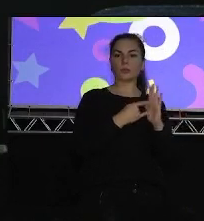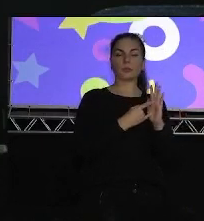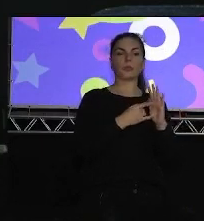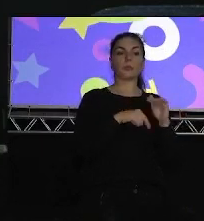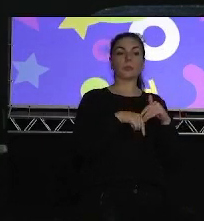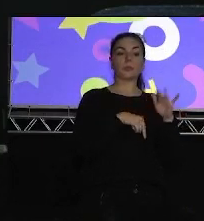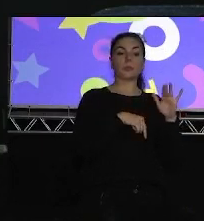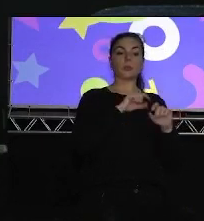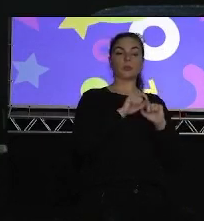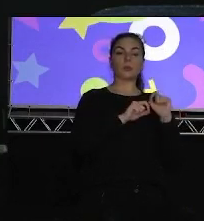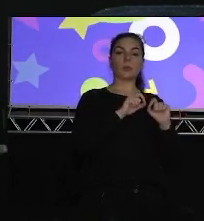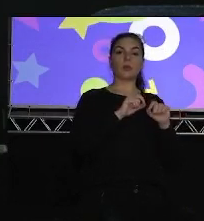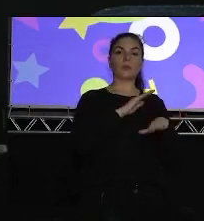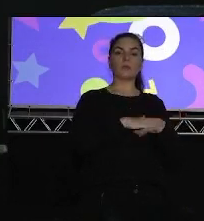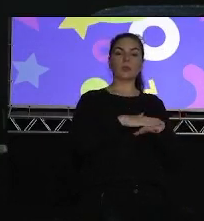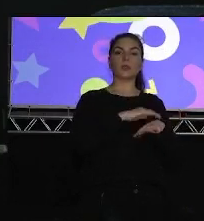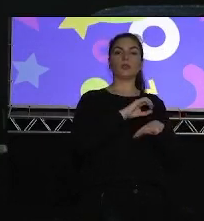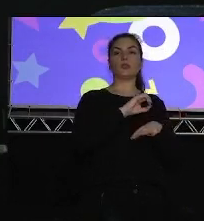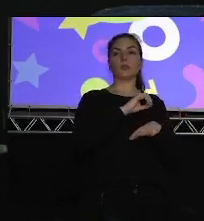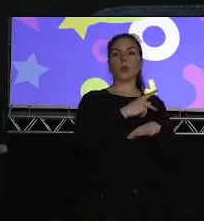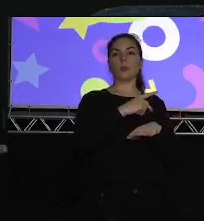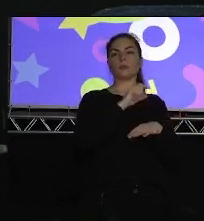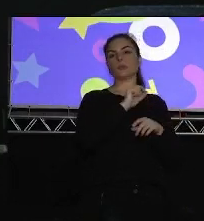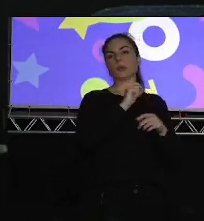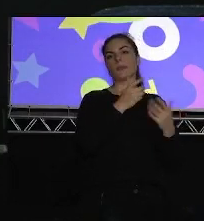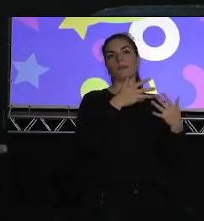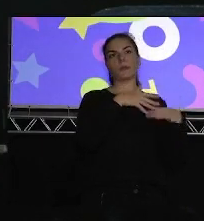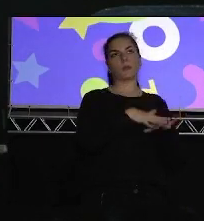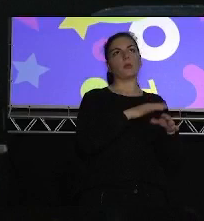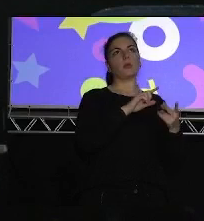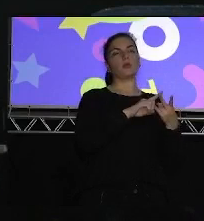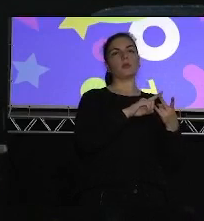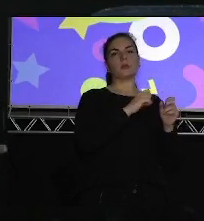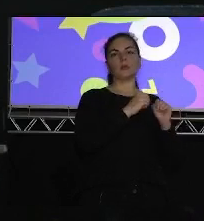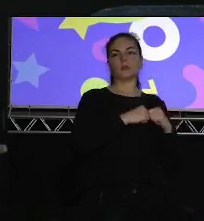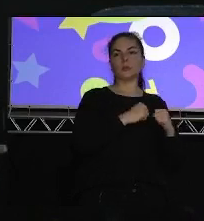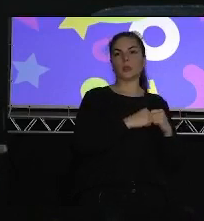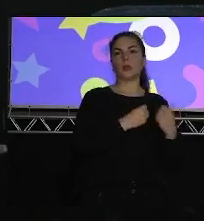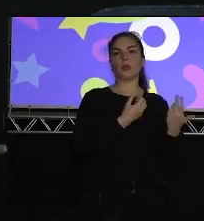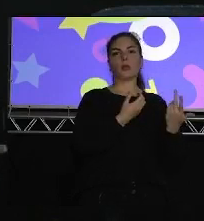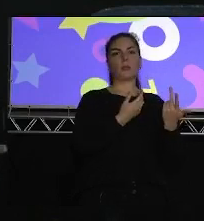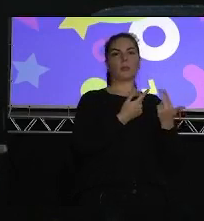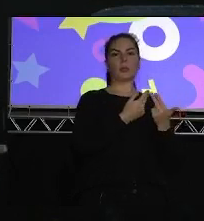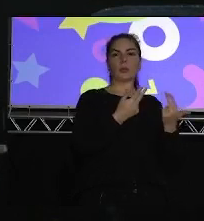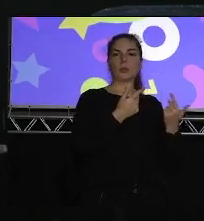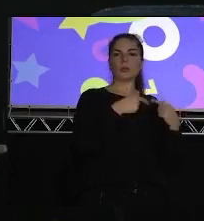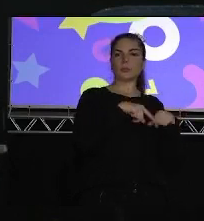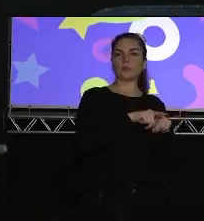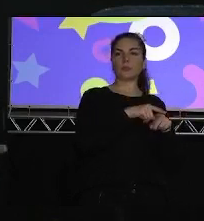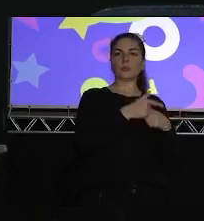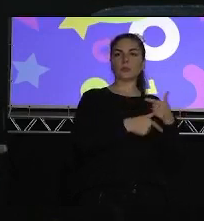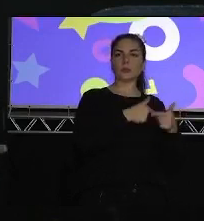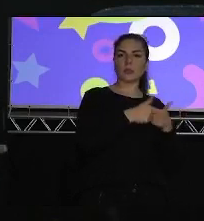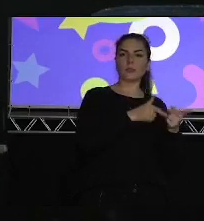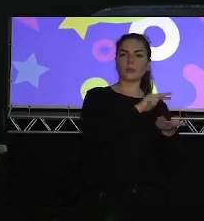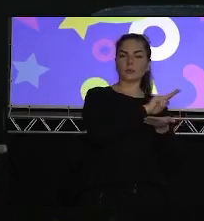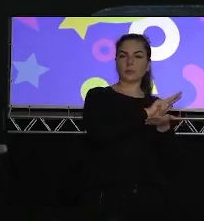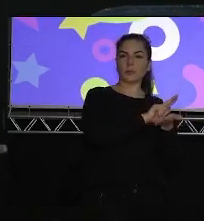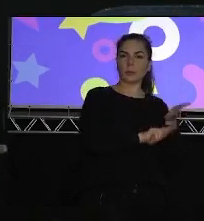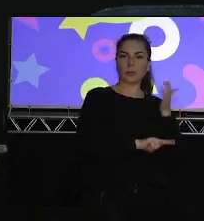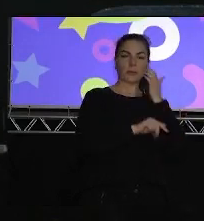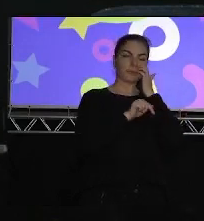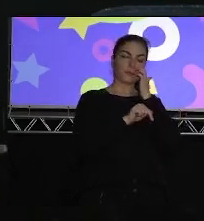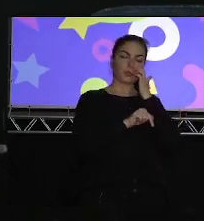muita parte de ops, integrações de sistemas, a parte de financial services e etc.